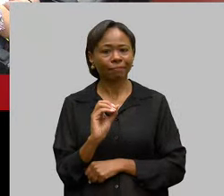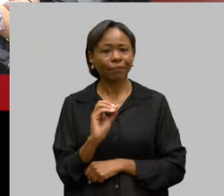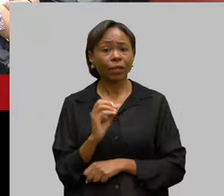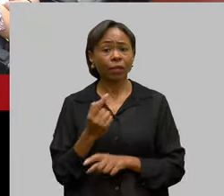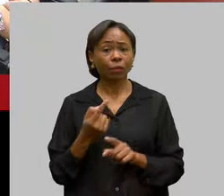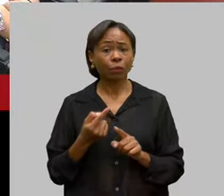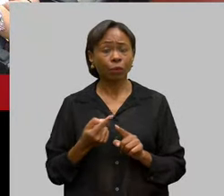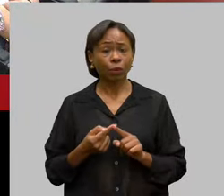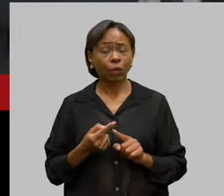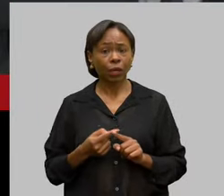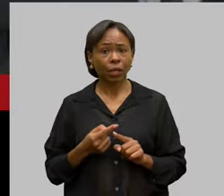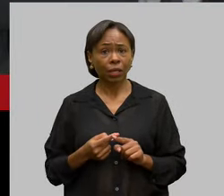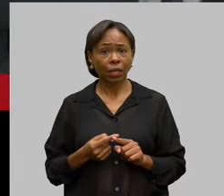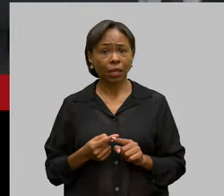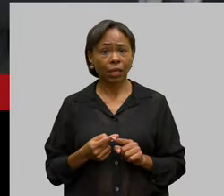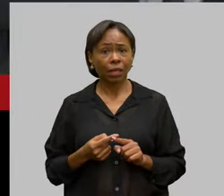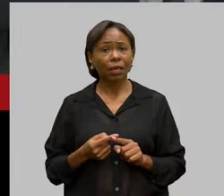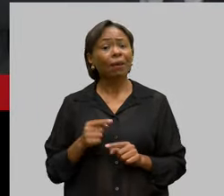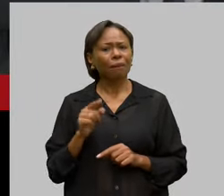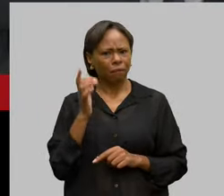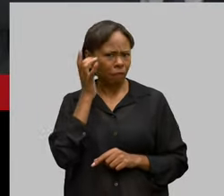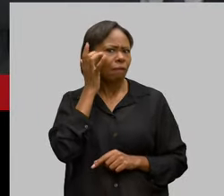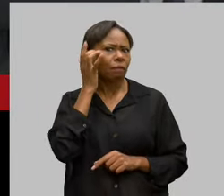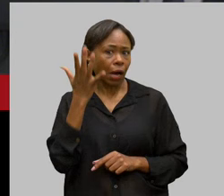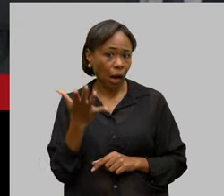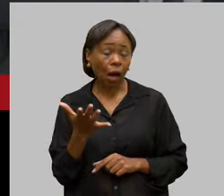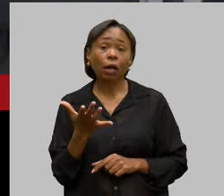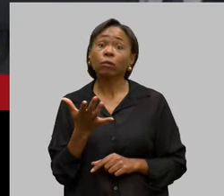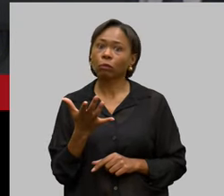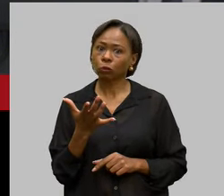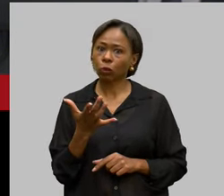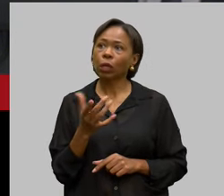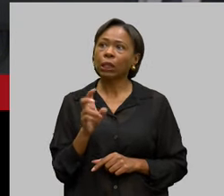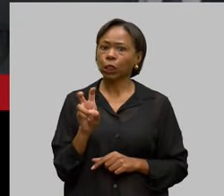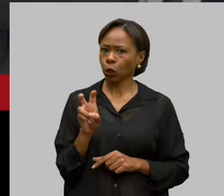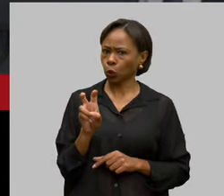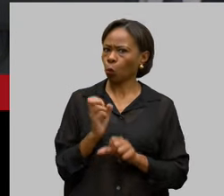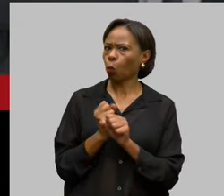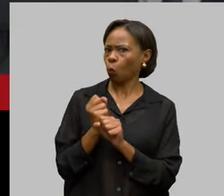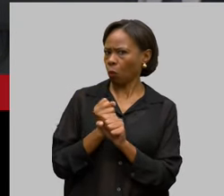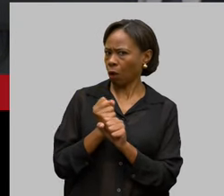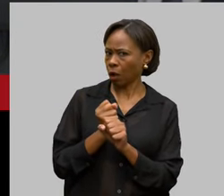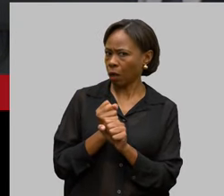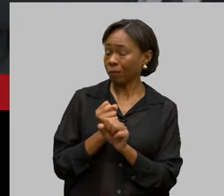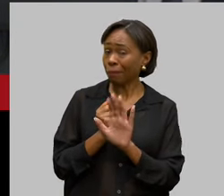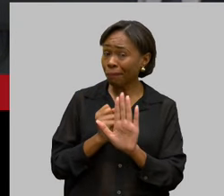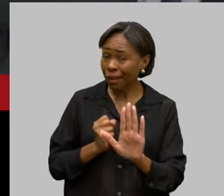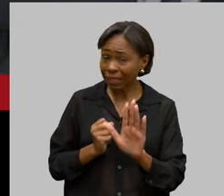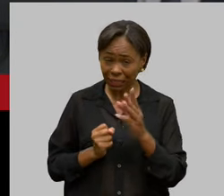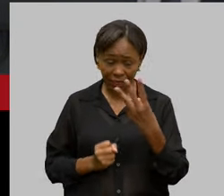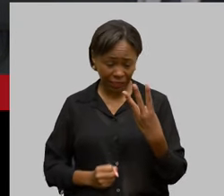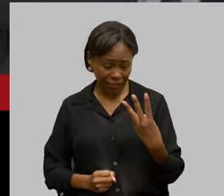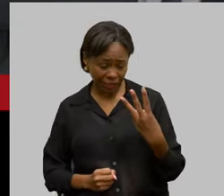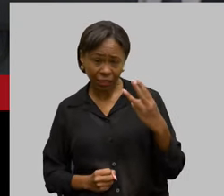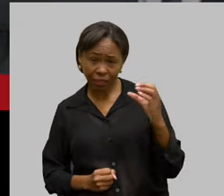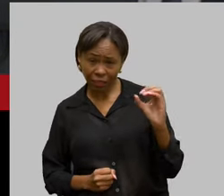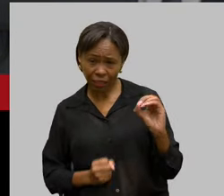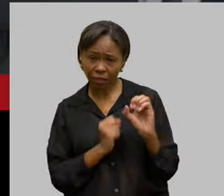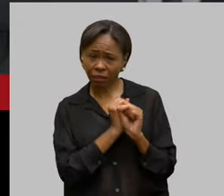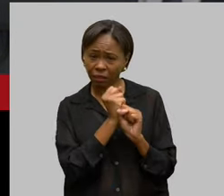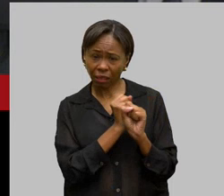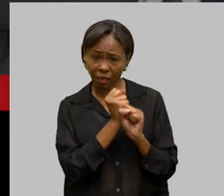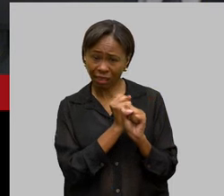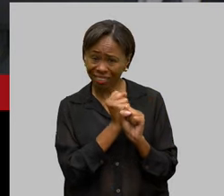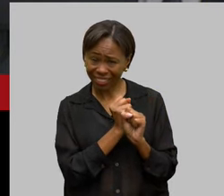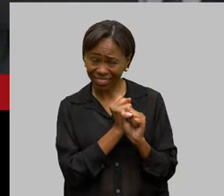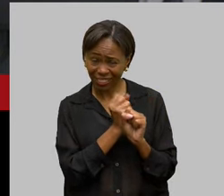só você faz até com uma certa facilidade 5 anos mas 30 anos você só faz se você tiver um bom